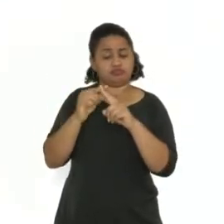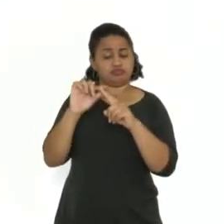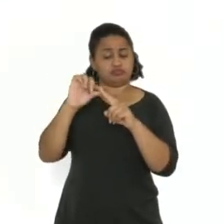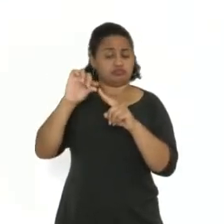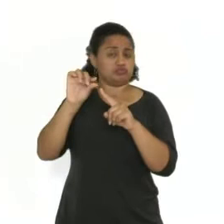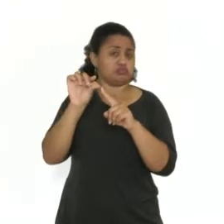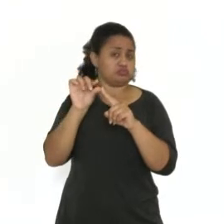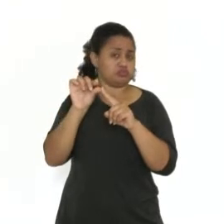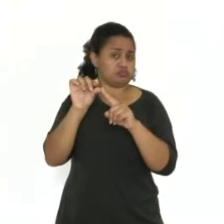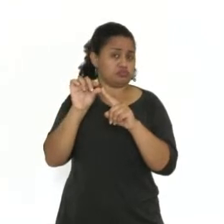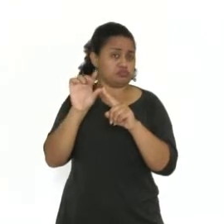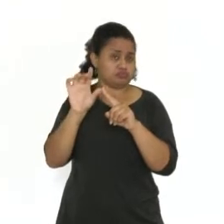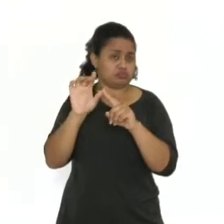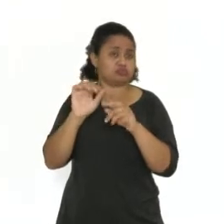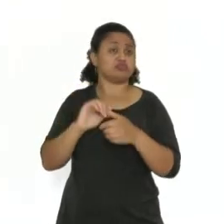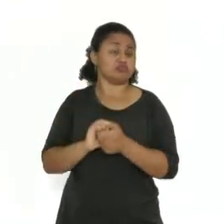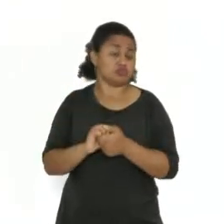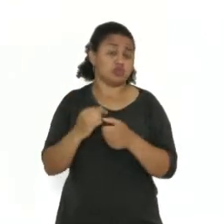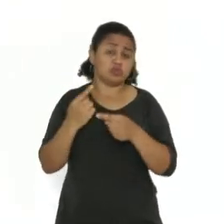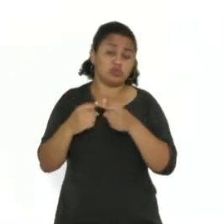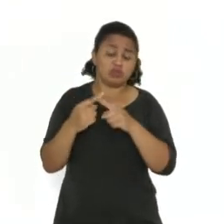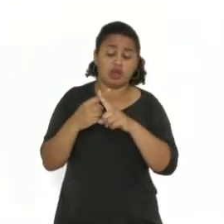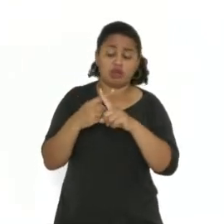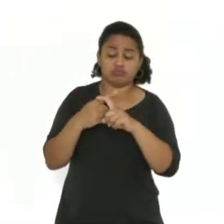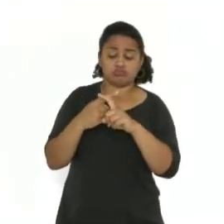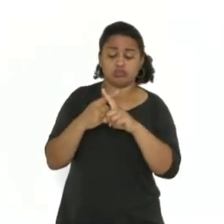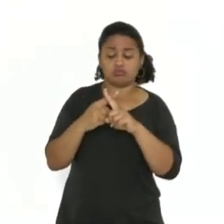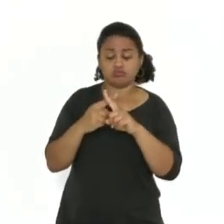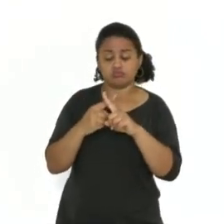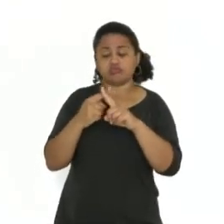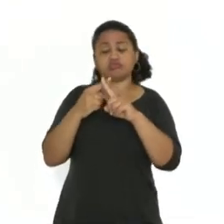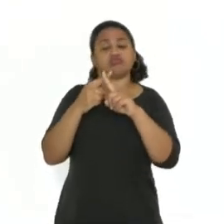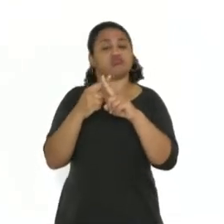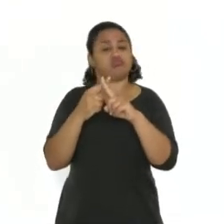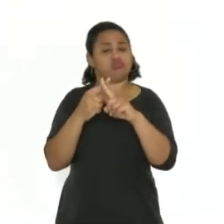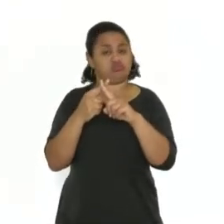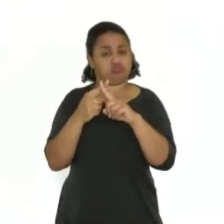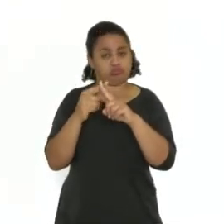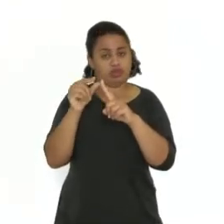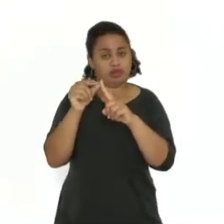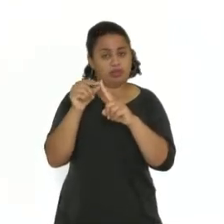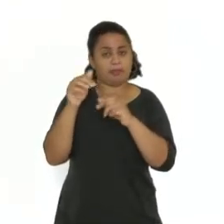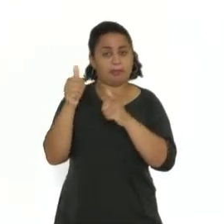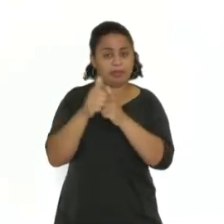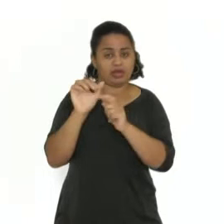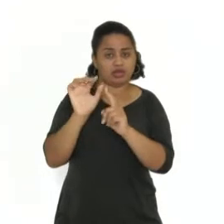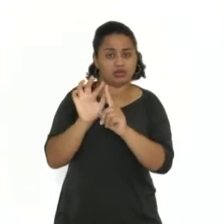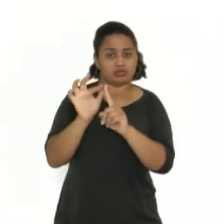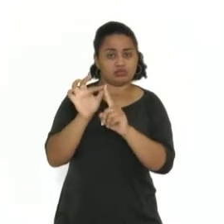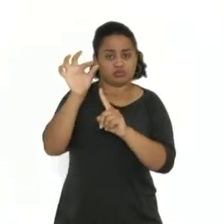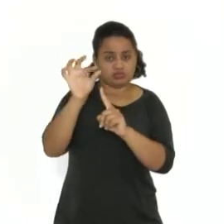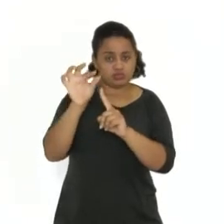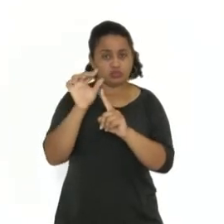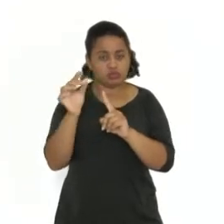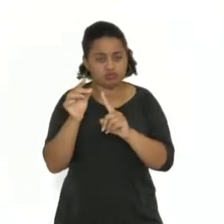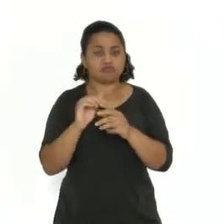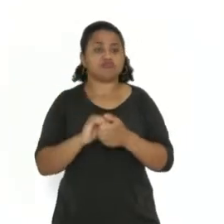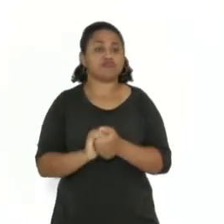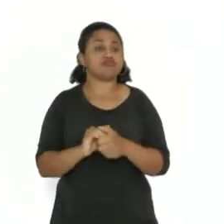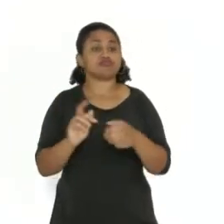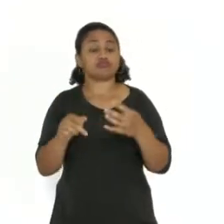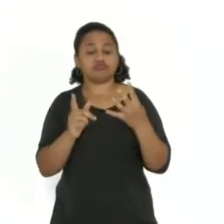cima. Em virtude do centrômero localizado perto das extremidades. E quando a gente fala